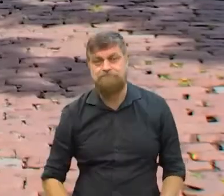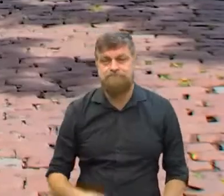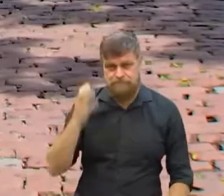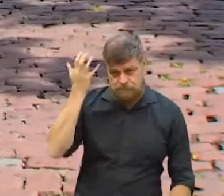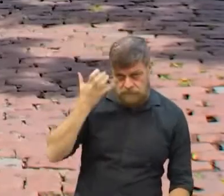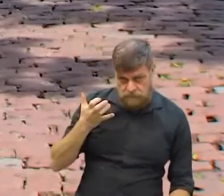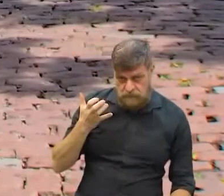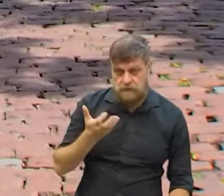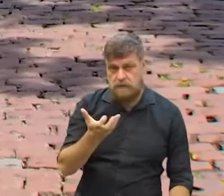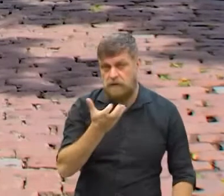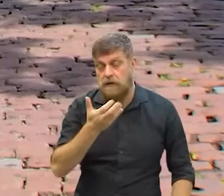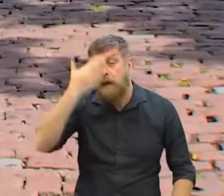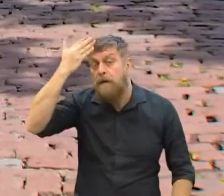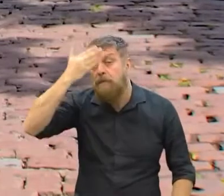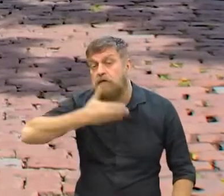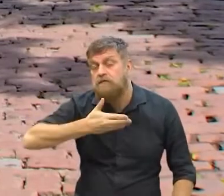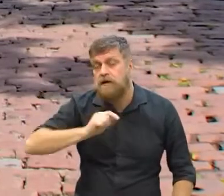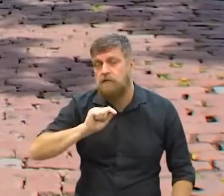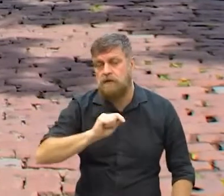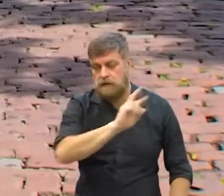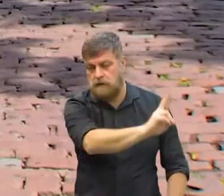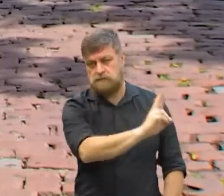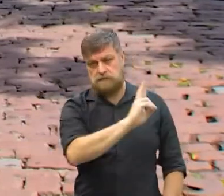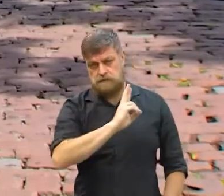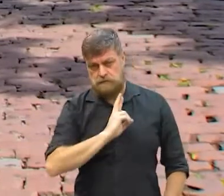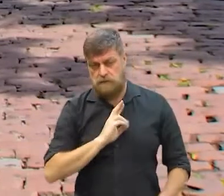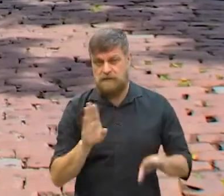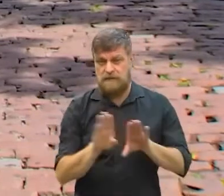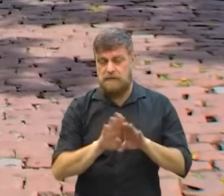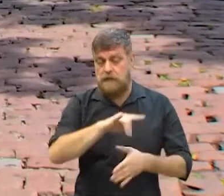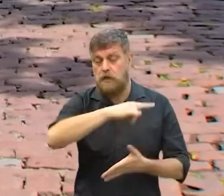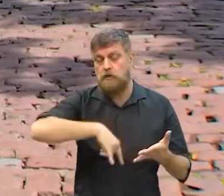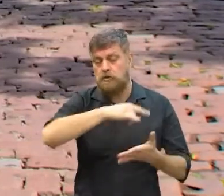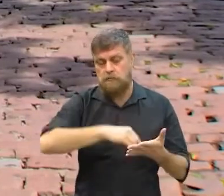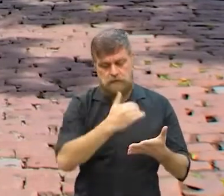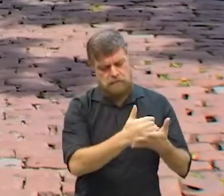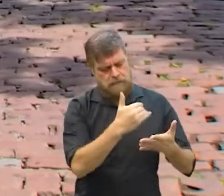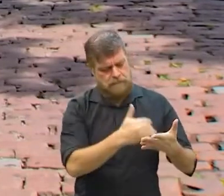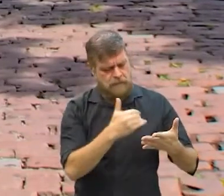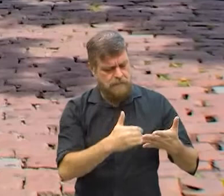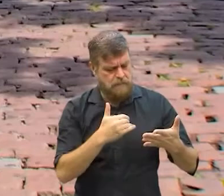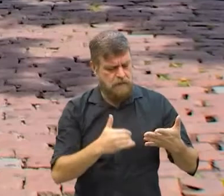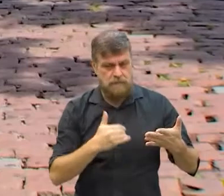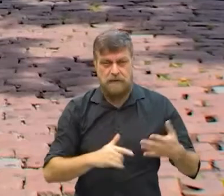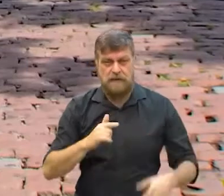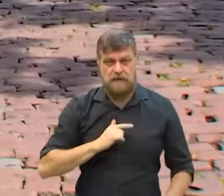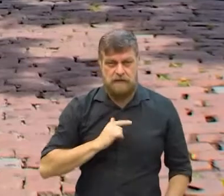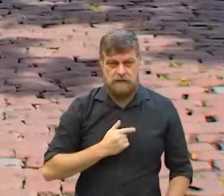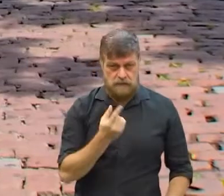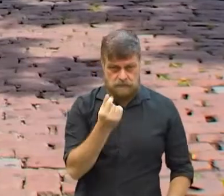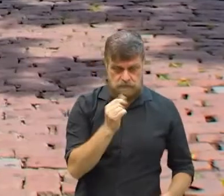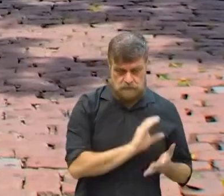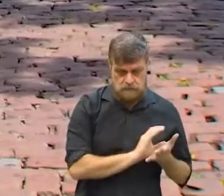vereadora Guida Calisto quer a comprovação dessas informações e também os documentos referentes às transferências